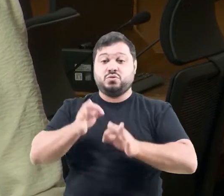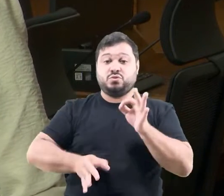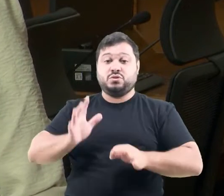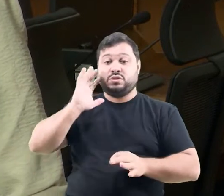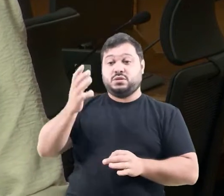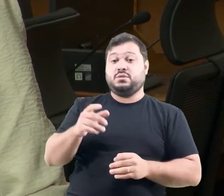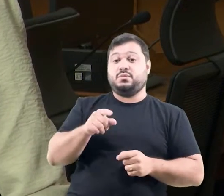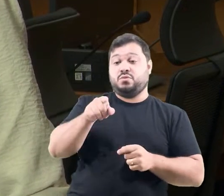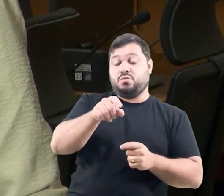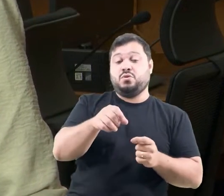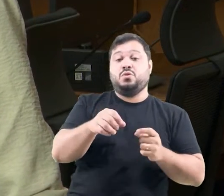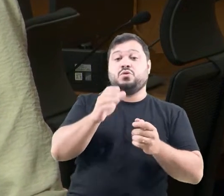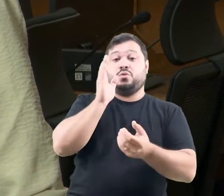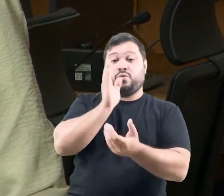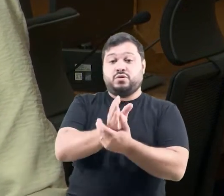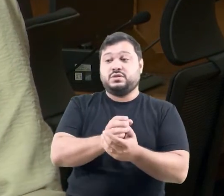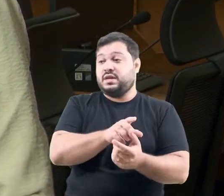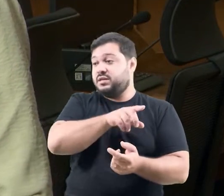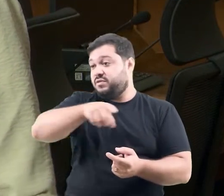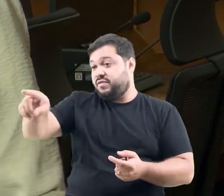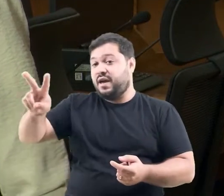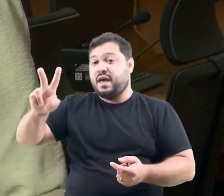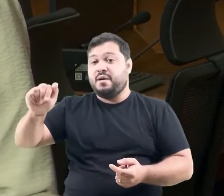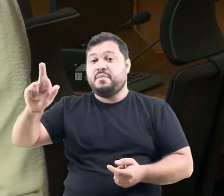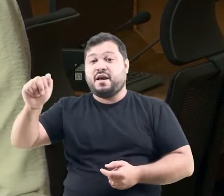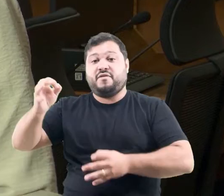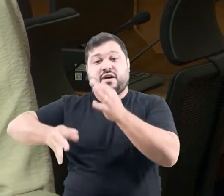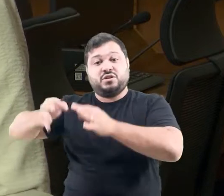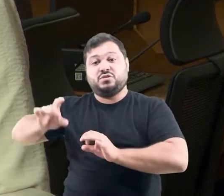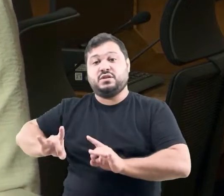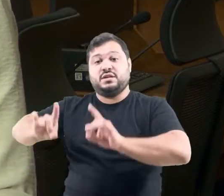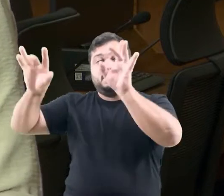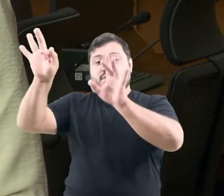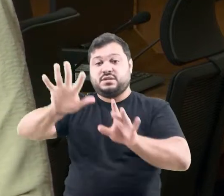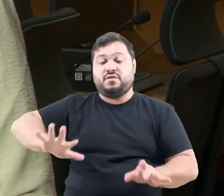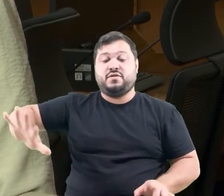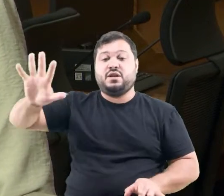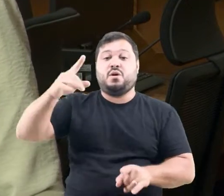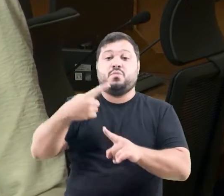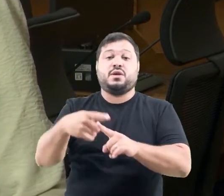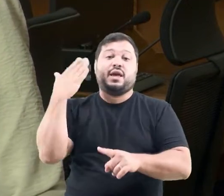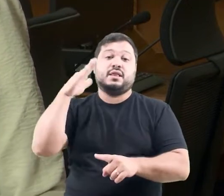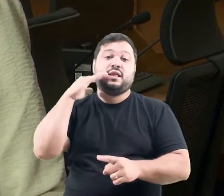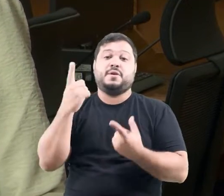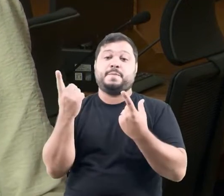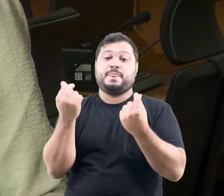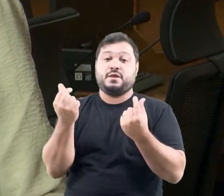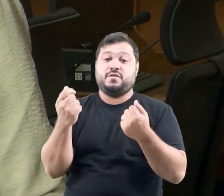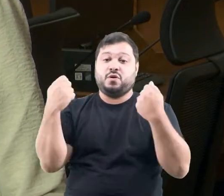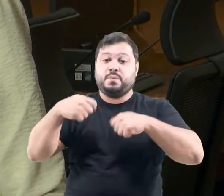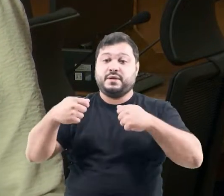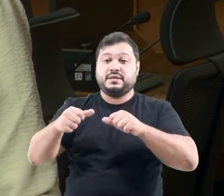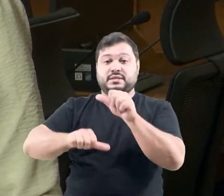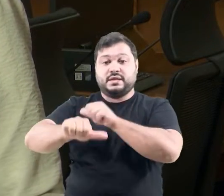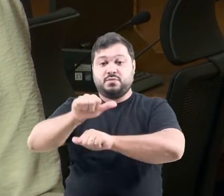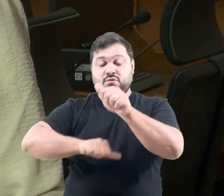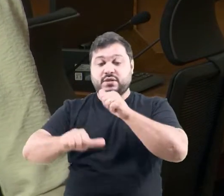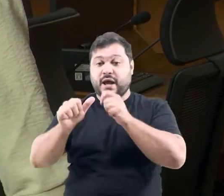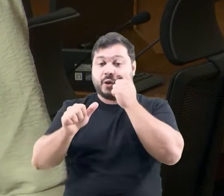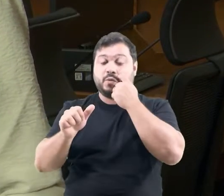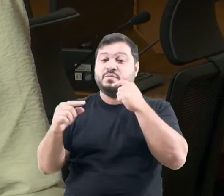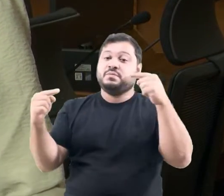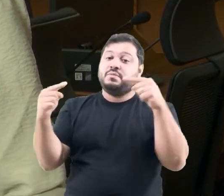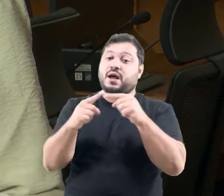juízo determinou a remessa do processo a uma das varas de juizado especial federal, por entender que o valor da causa deveria ser alterado